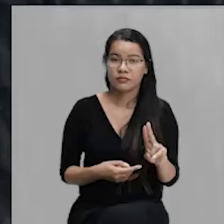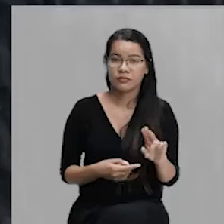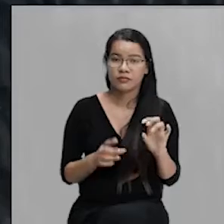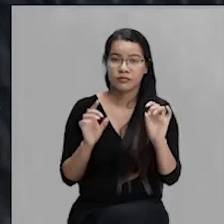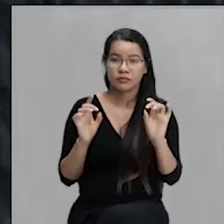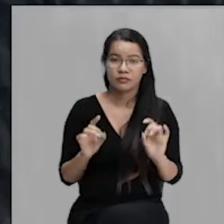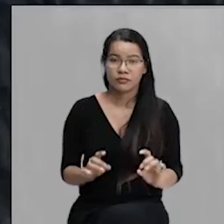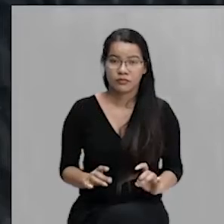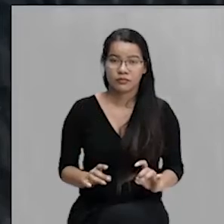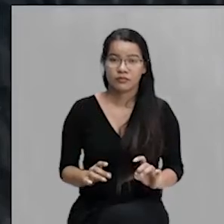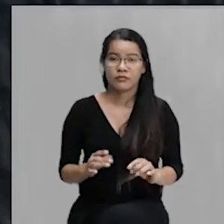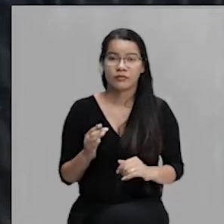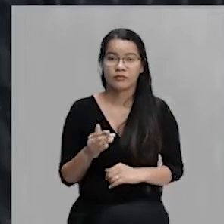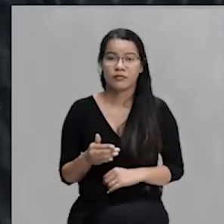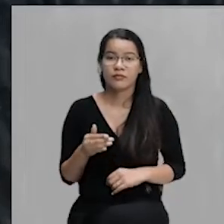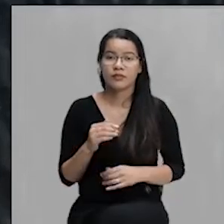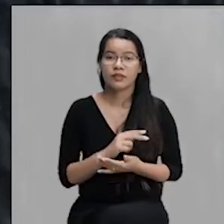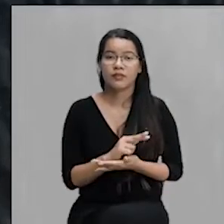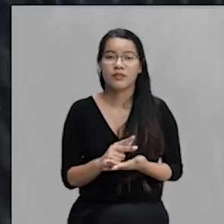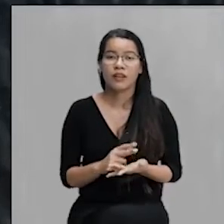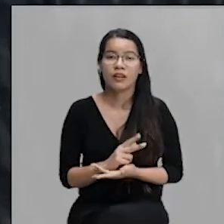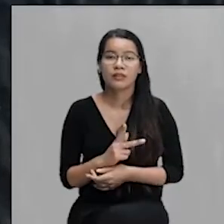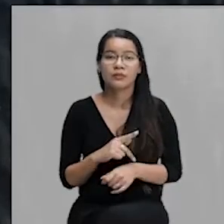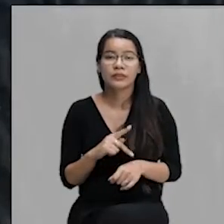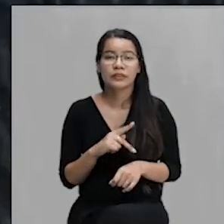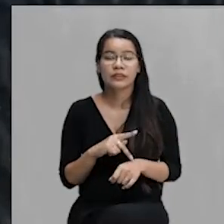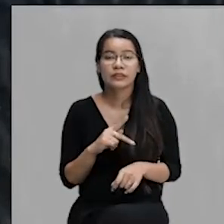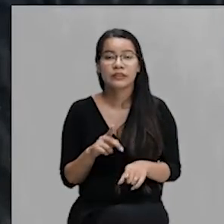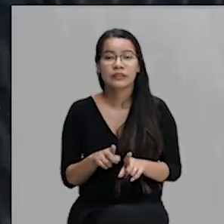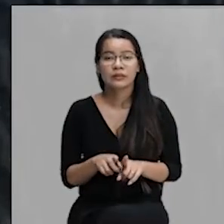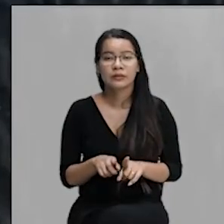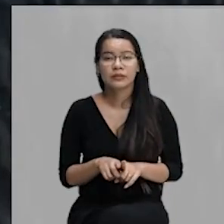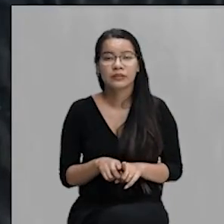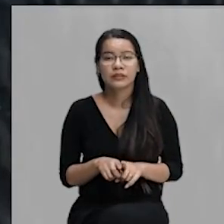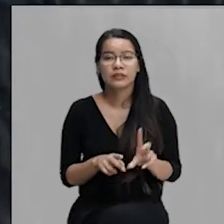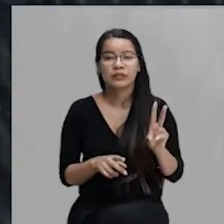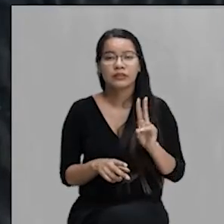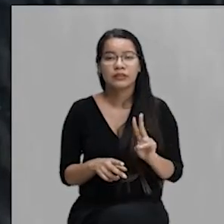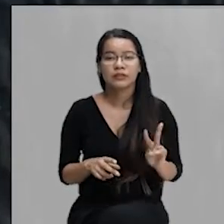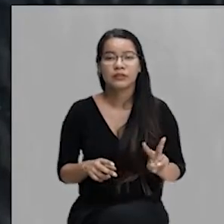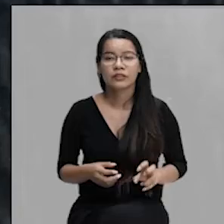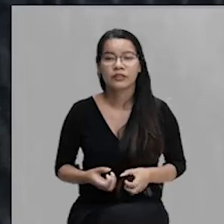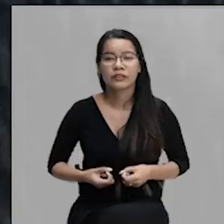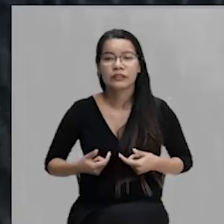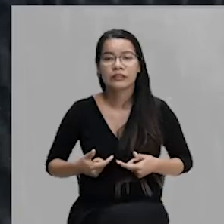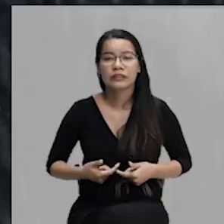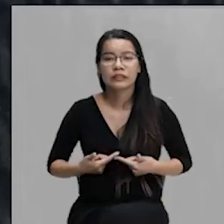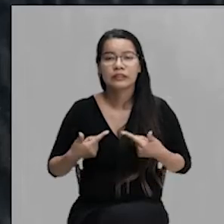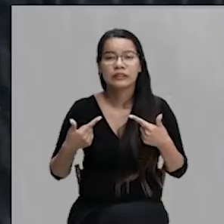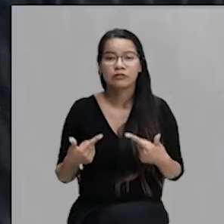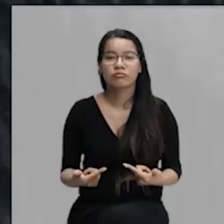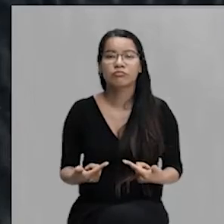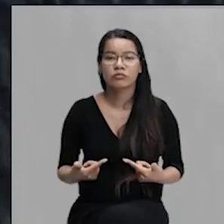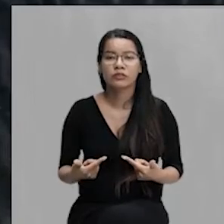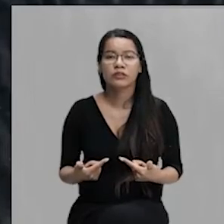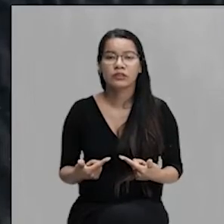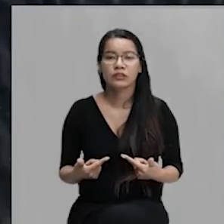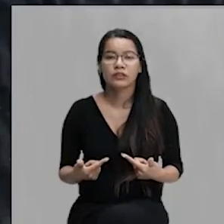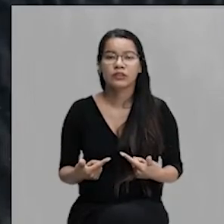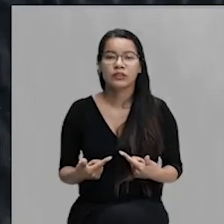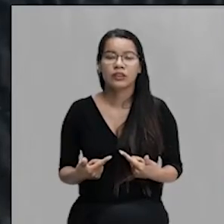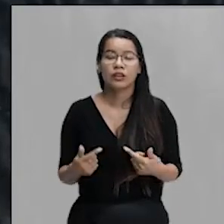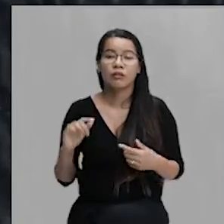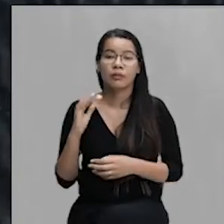principalmente, né, com a participação de vários países também, muitas vezes engajados na questão ambiental, alguns mais,